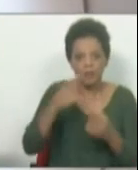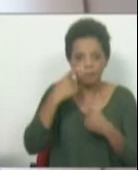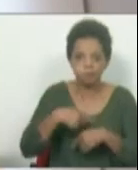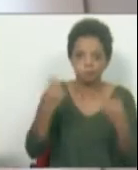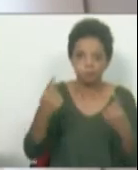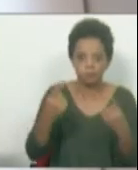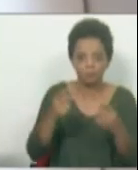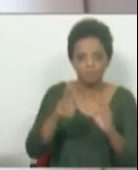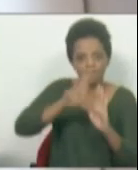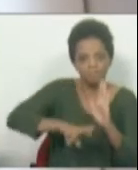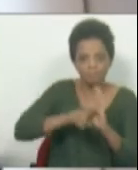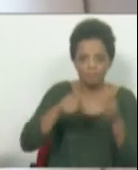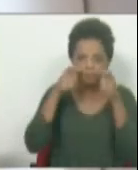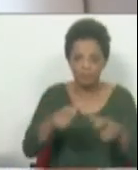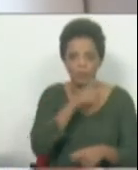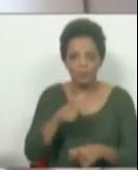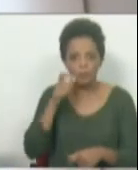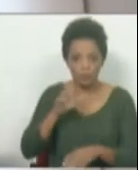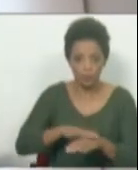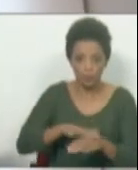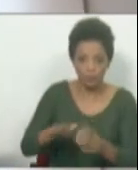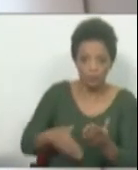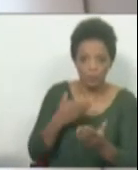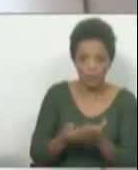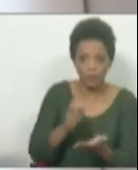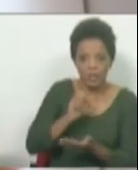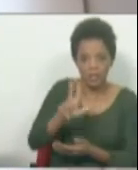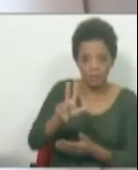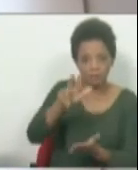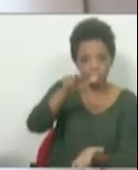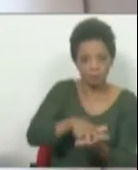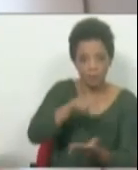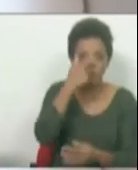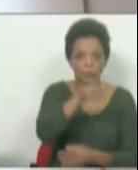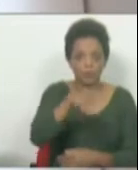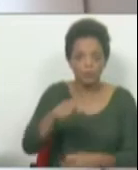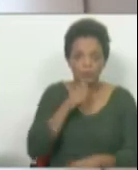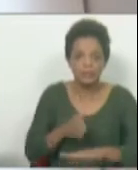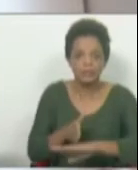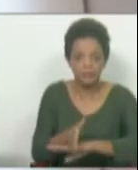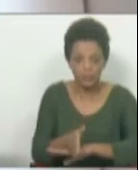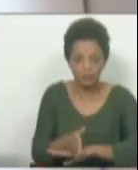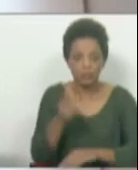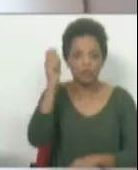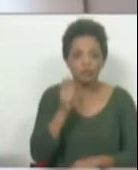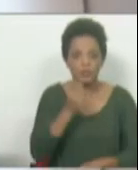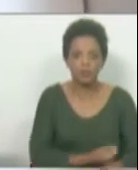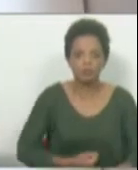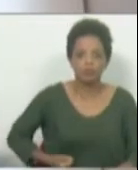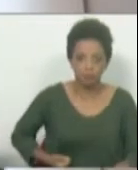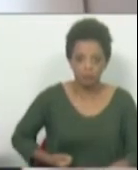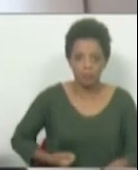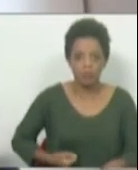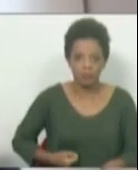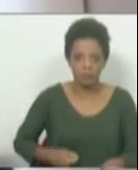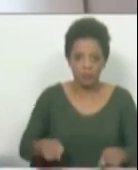regulamentaria o compromisso, através da proposta do LIVRE que foi aprovada, de que estas pessoas tenham acesso ao subsídio de desemprego de